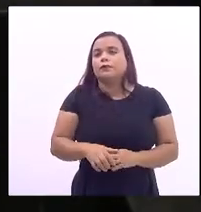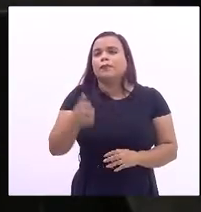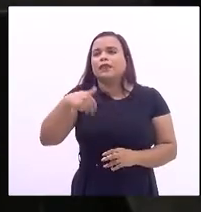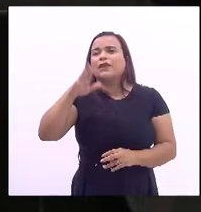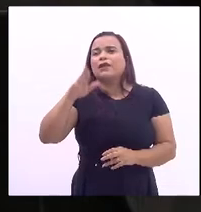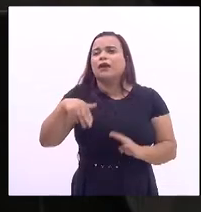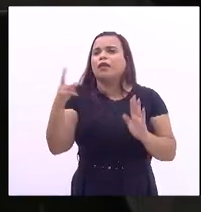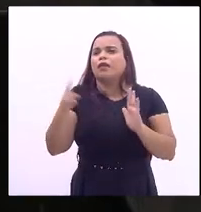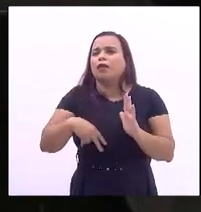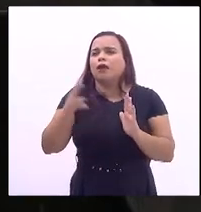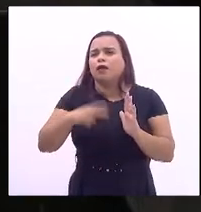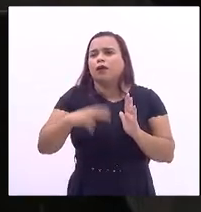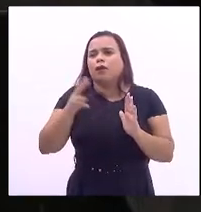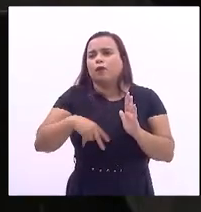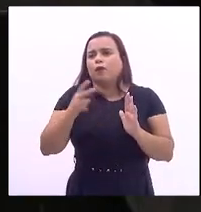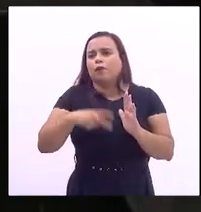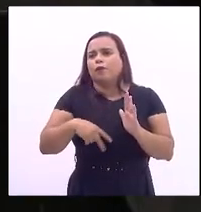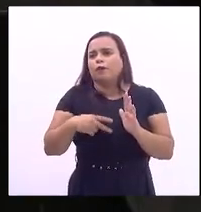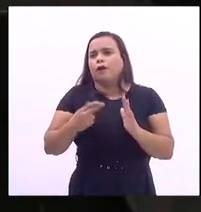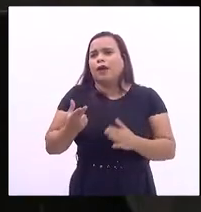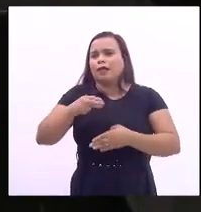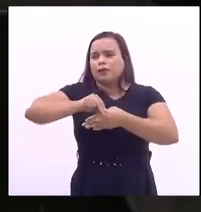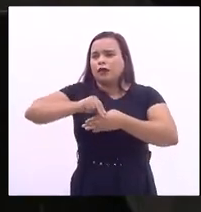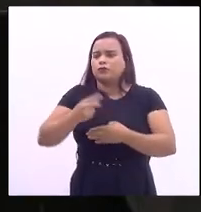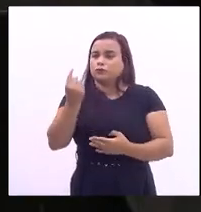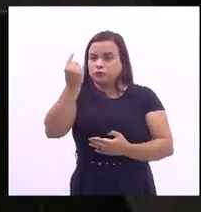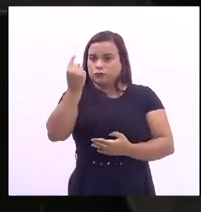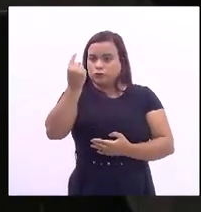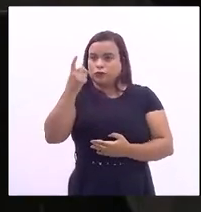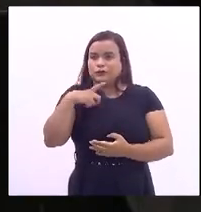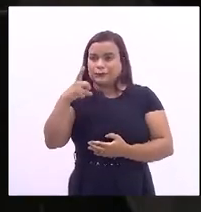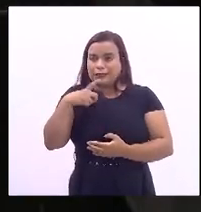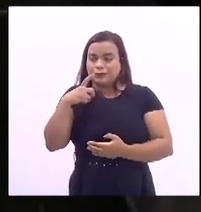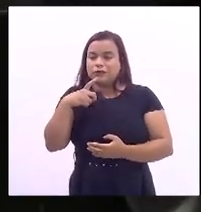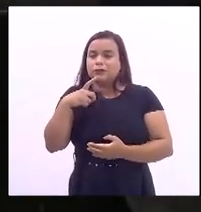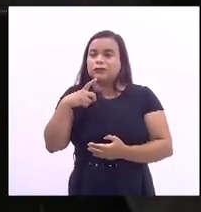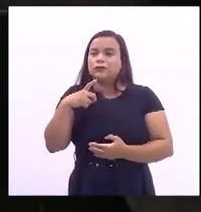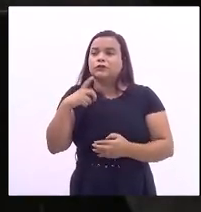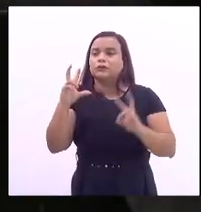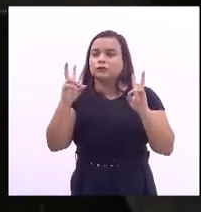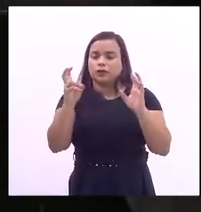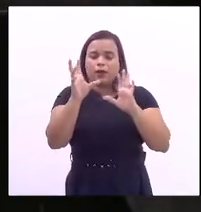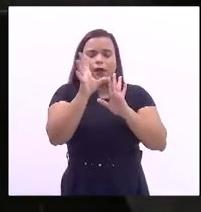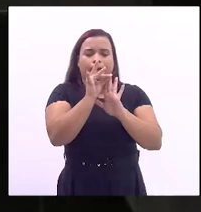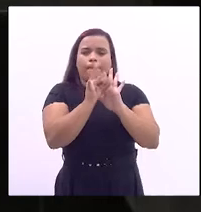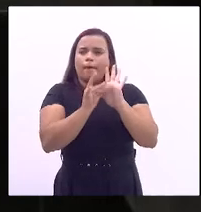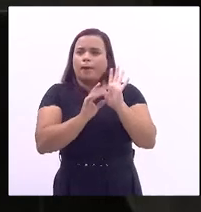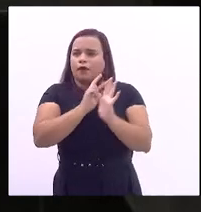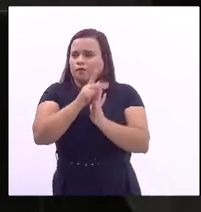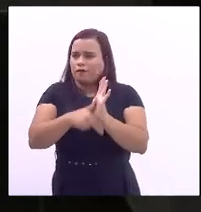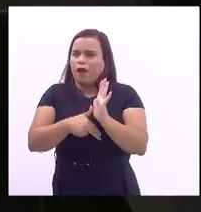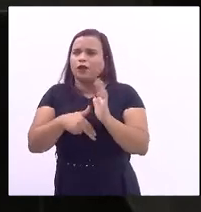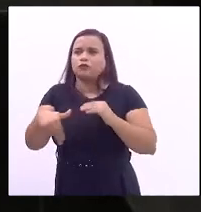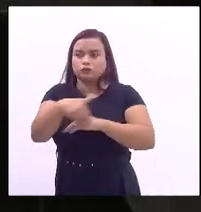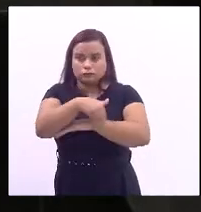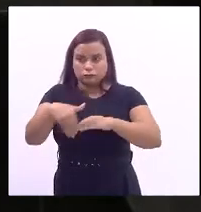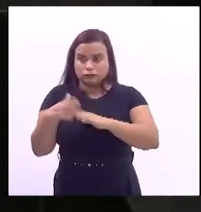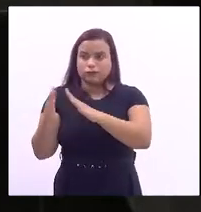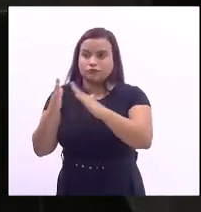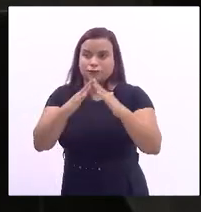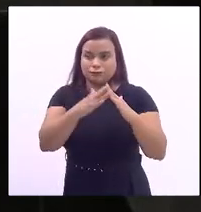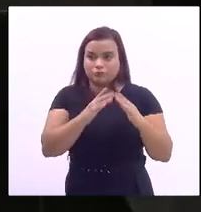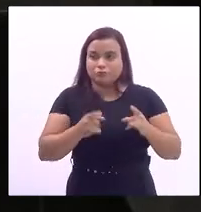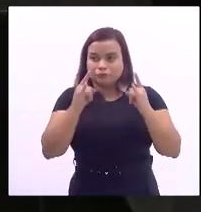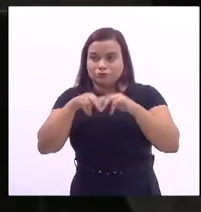leu e o anexo único que contém a relação dos imóveis Qual é o